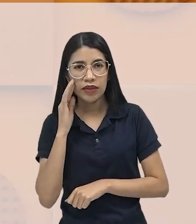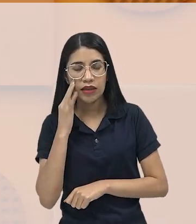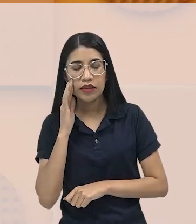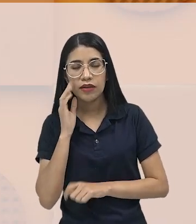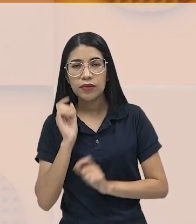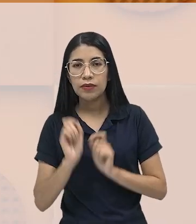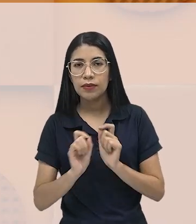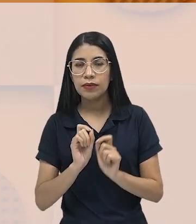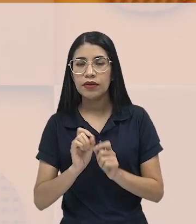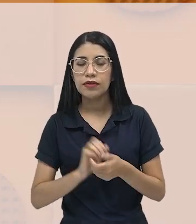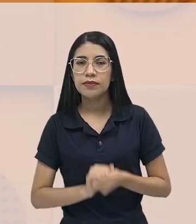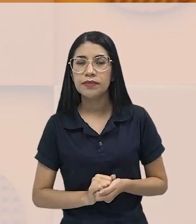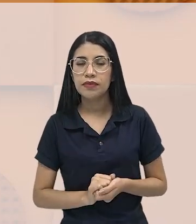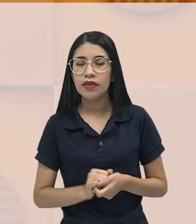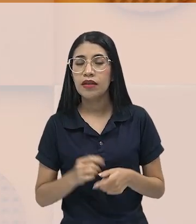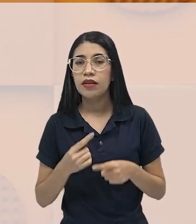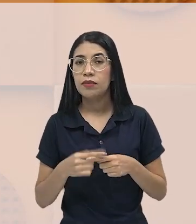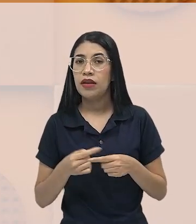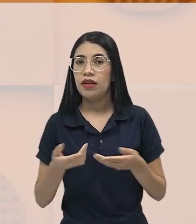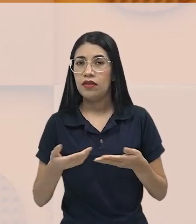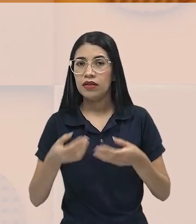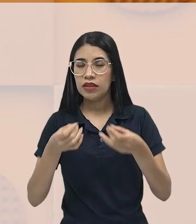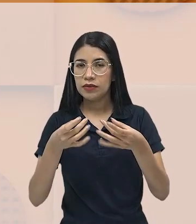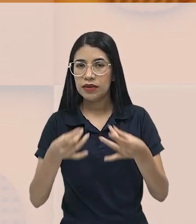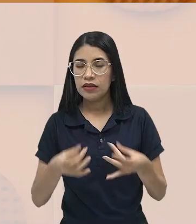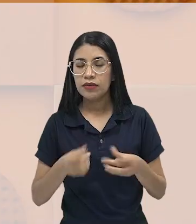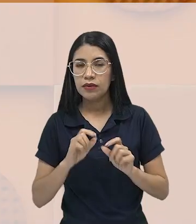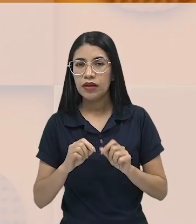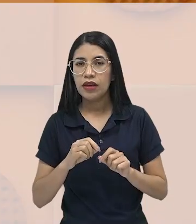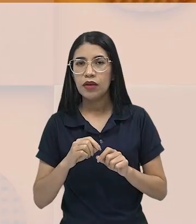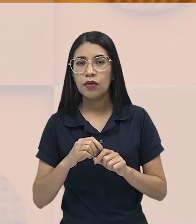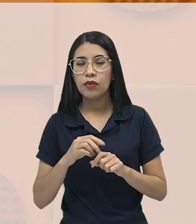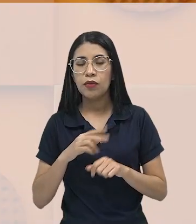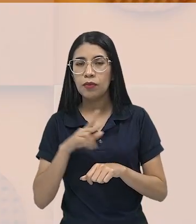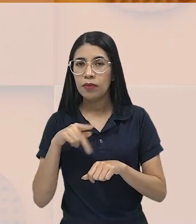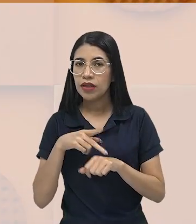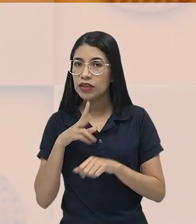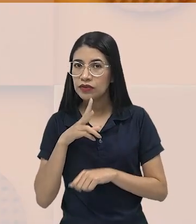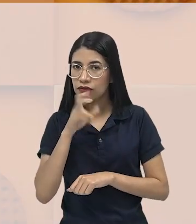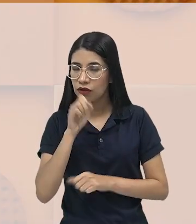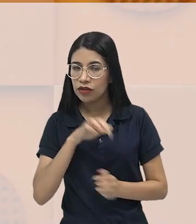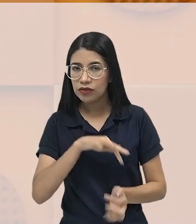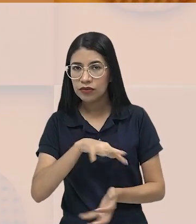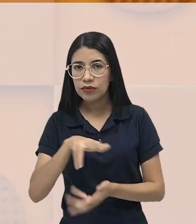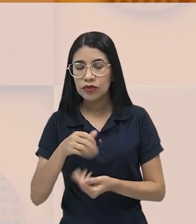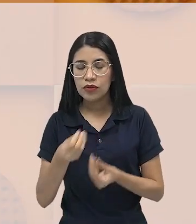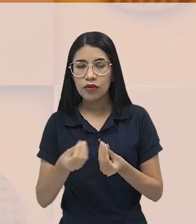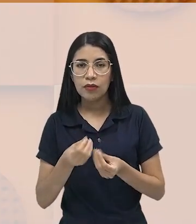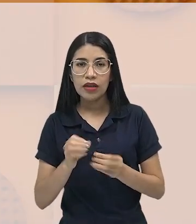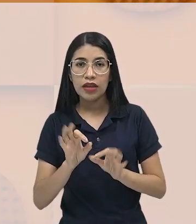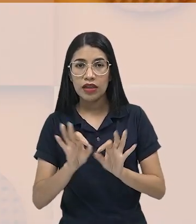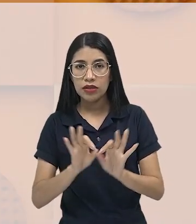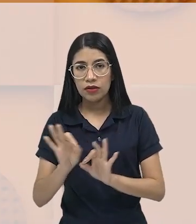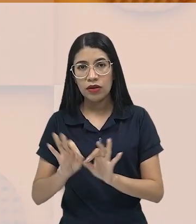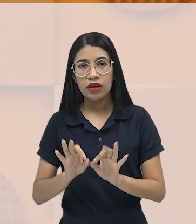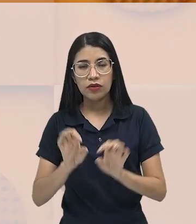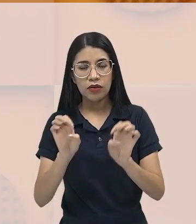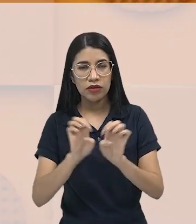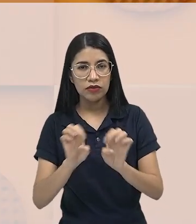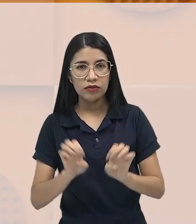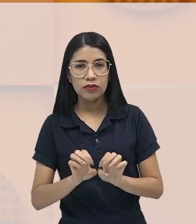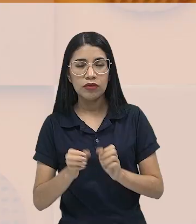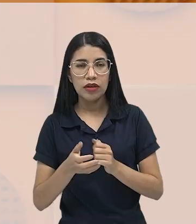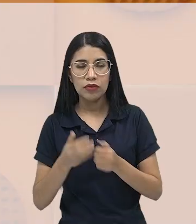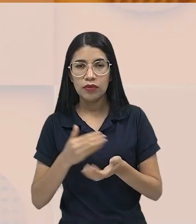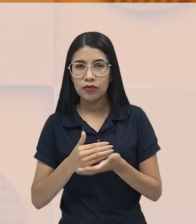compreender, Afinal, estamos falando de uma das maiores potências mundiais, como ela se estruturou, pelo menos em seu princípio, tá